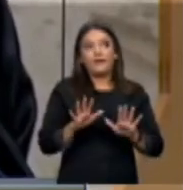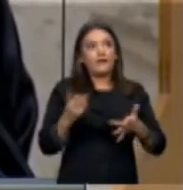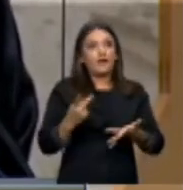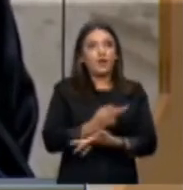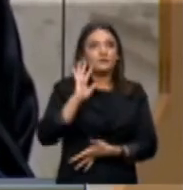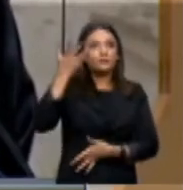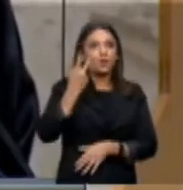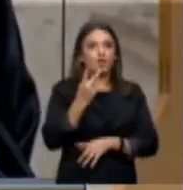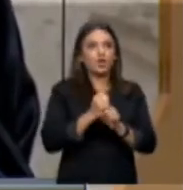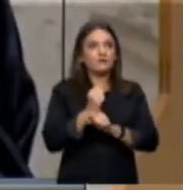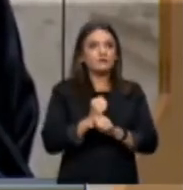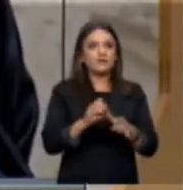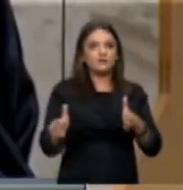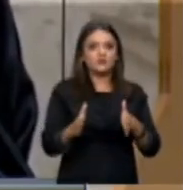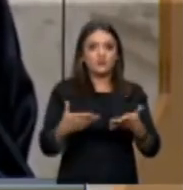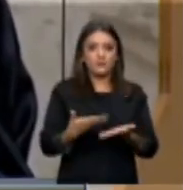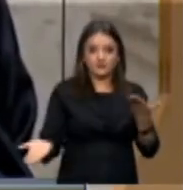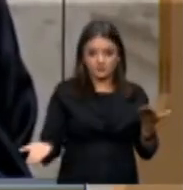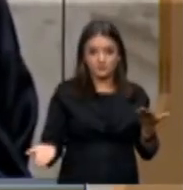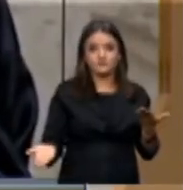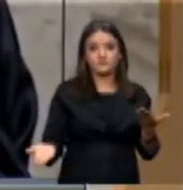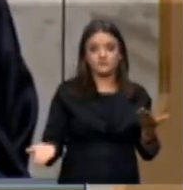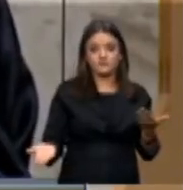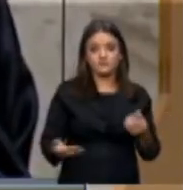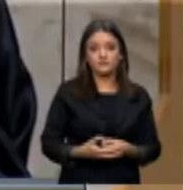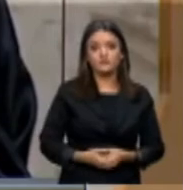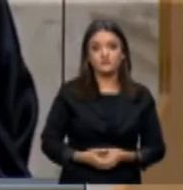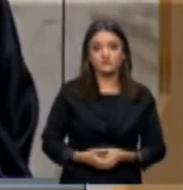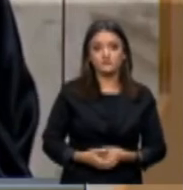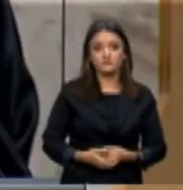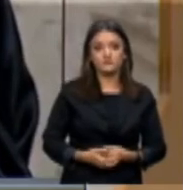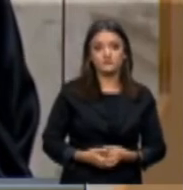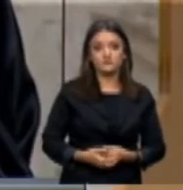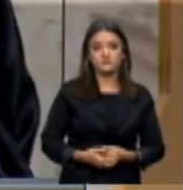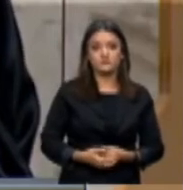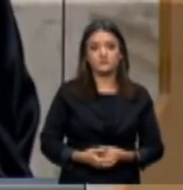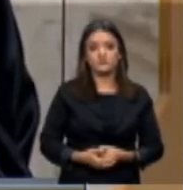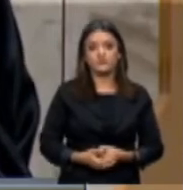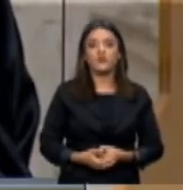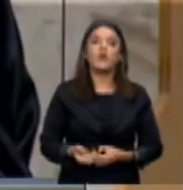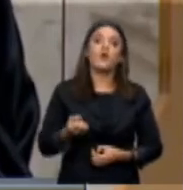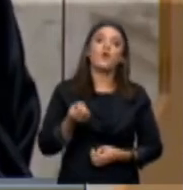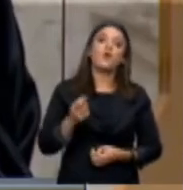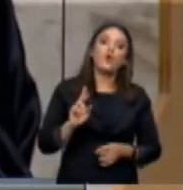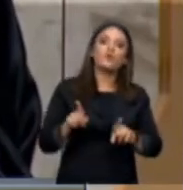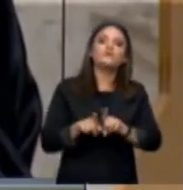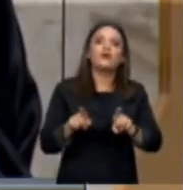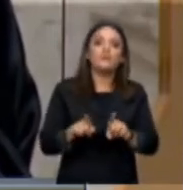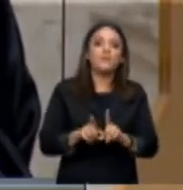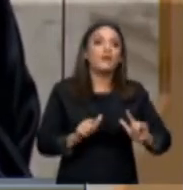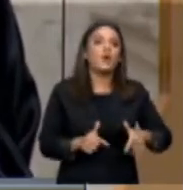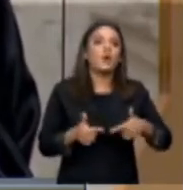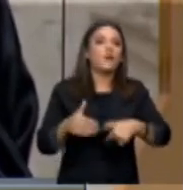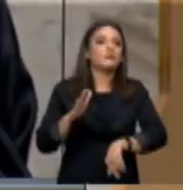anos, imputável a terceiro, seja o próprio ato discricionário, arbitrário,